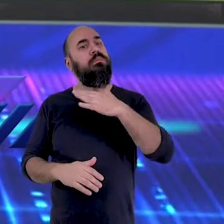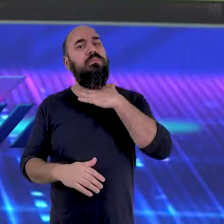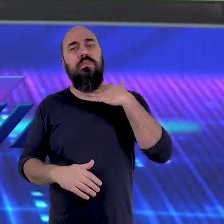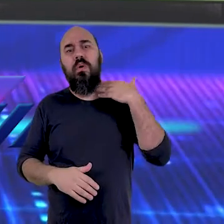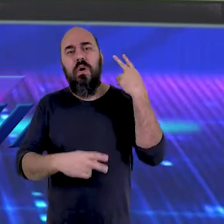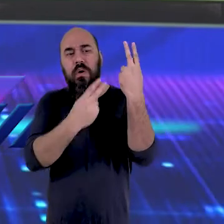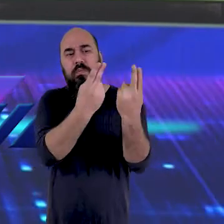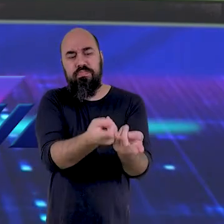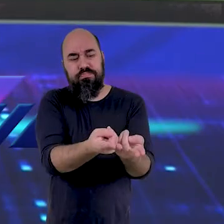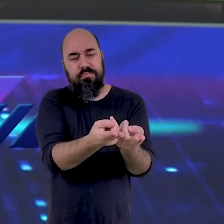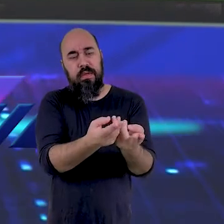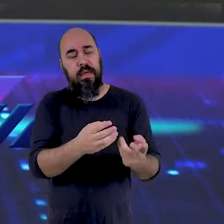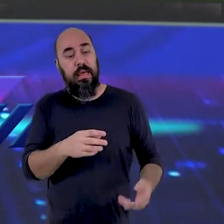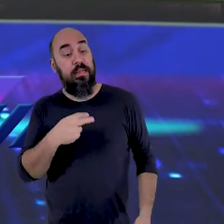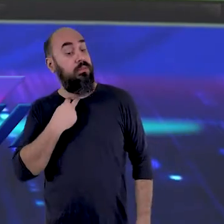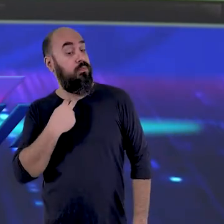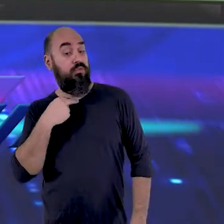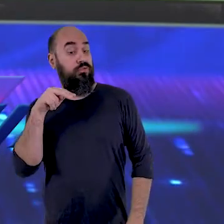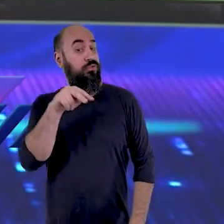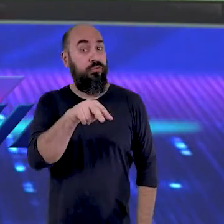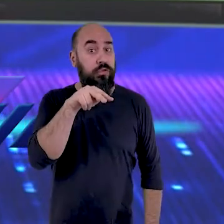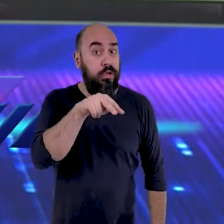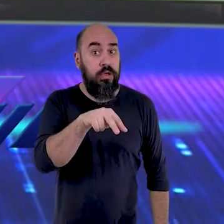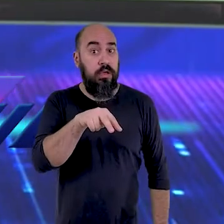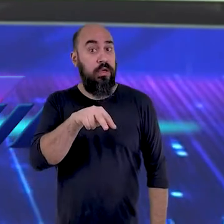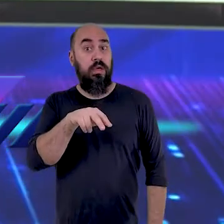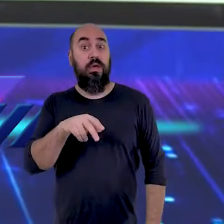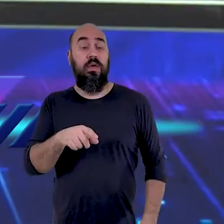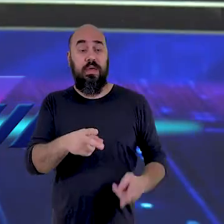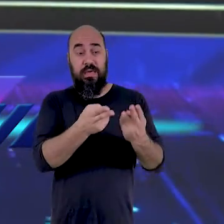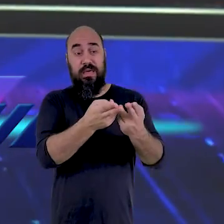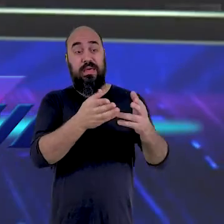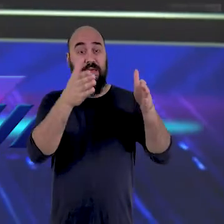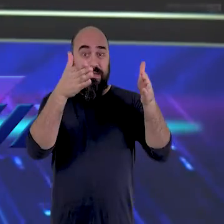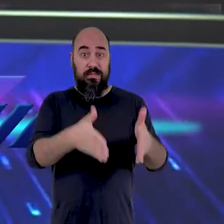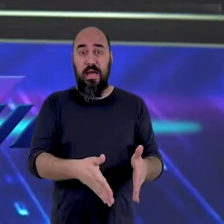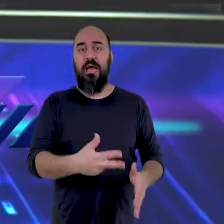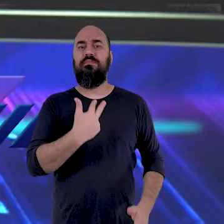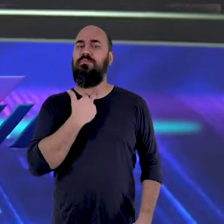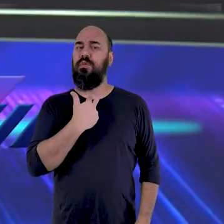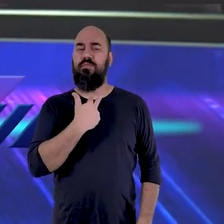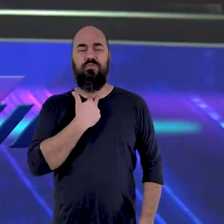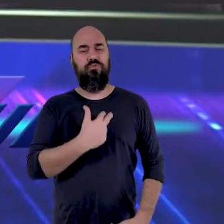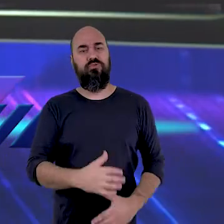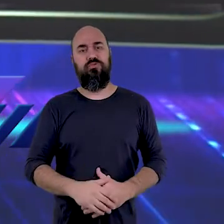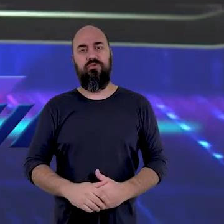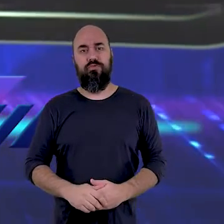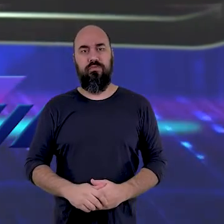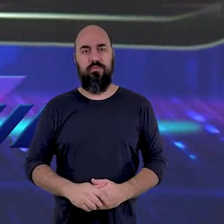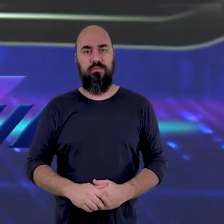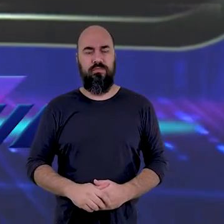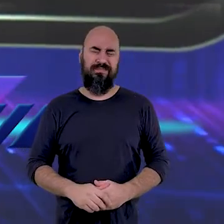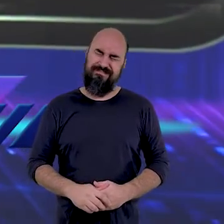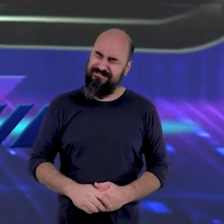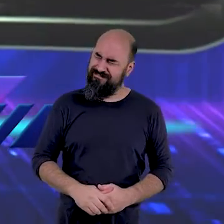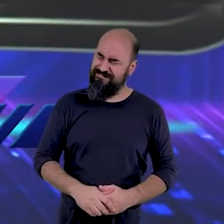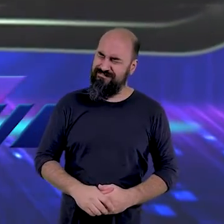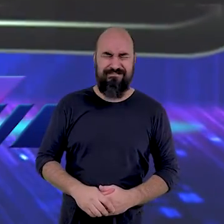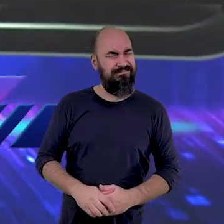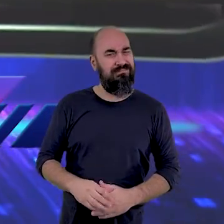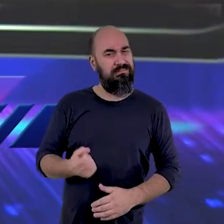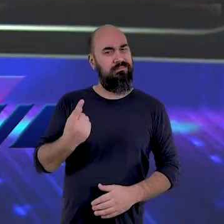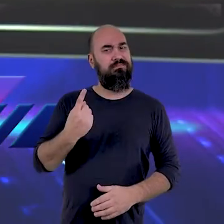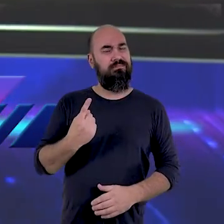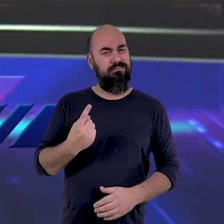meio e não permitem que esses cadáveres sejam sepultados. Mas